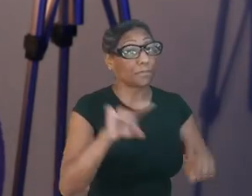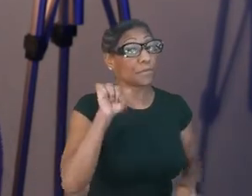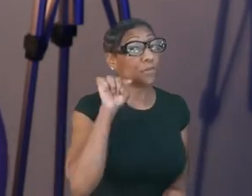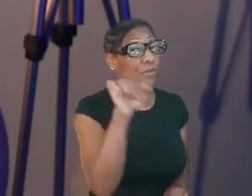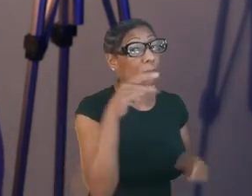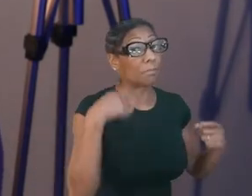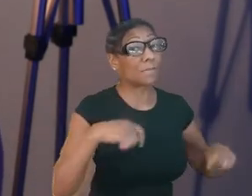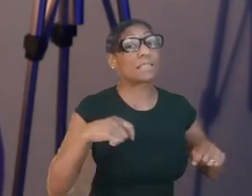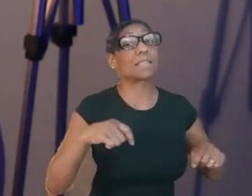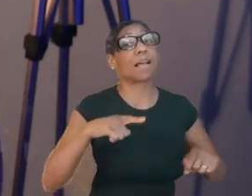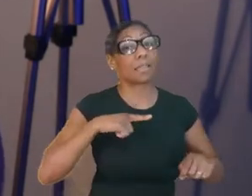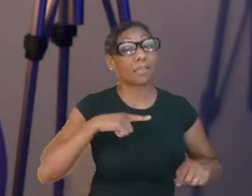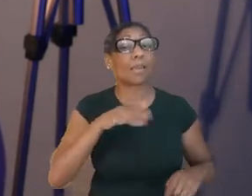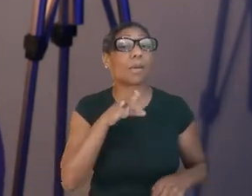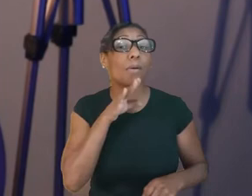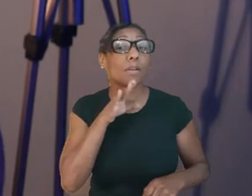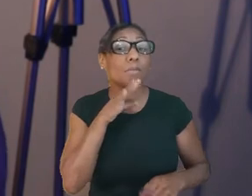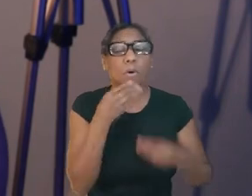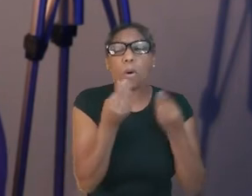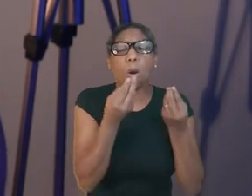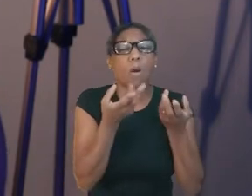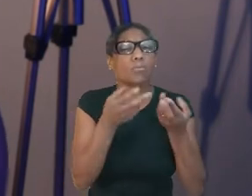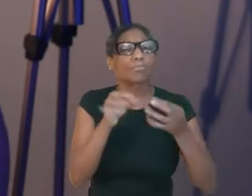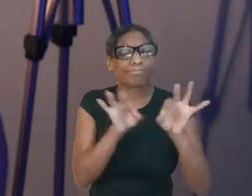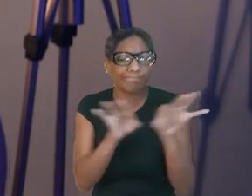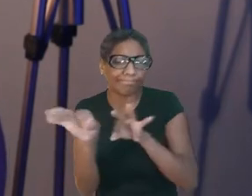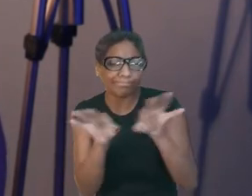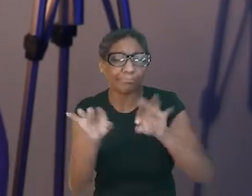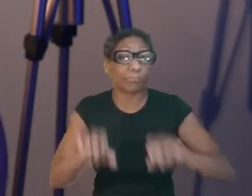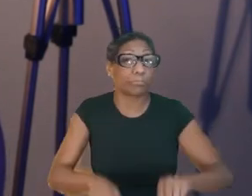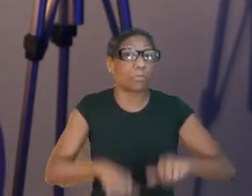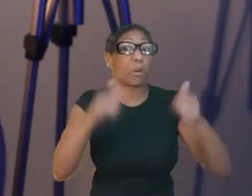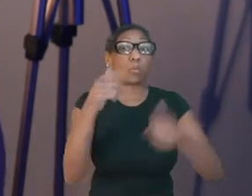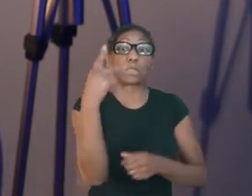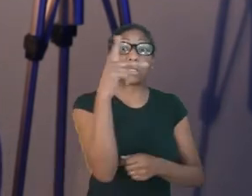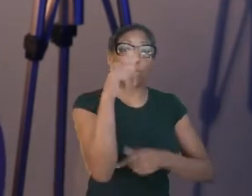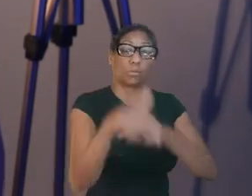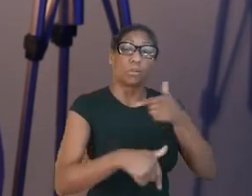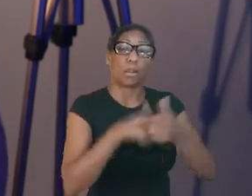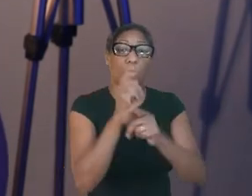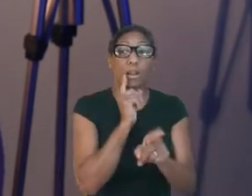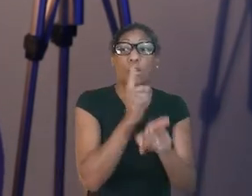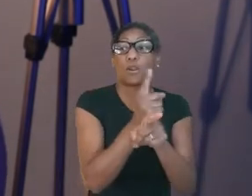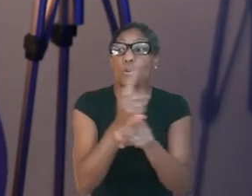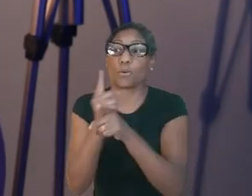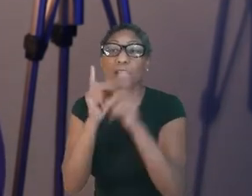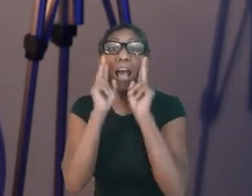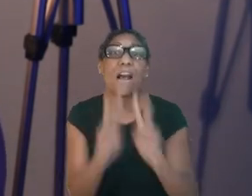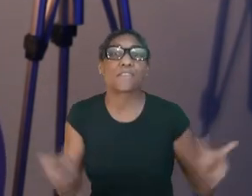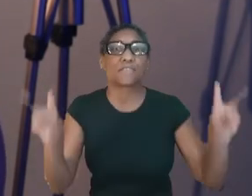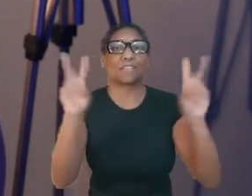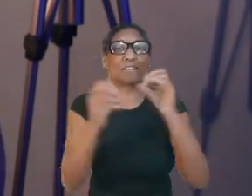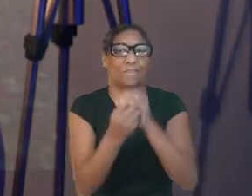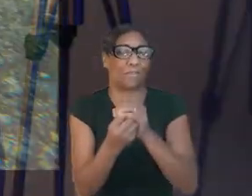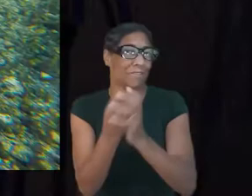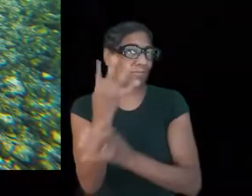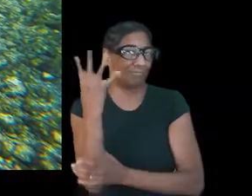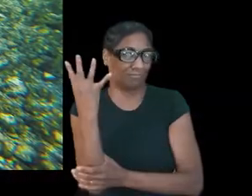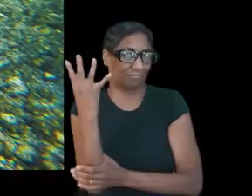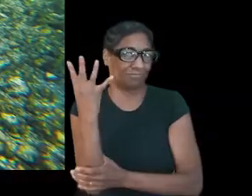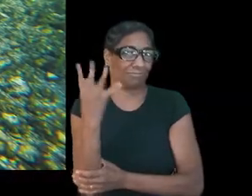precisa dominar esses recursos para aprimorar o seu trabalho e encontrar a sua visão criativa.